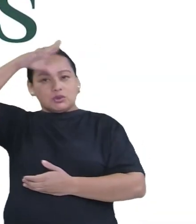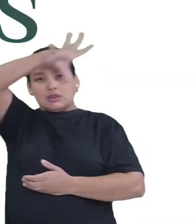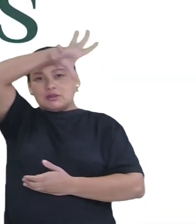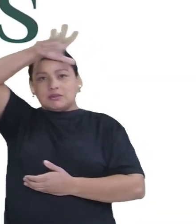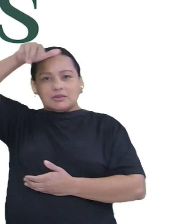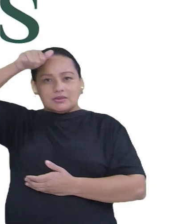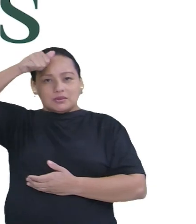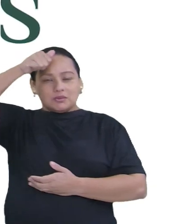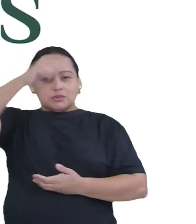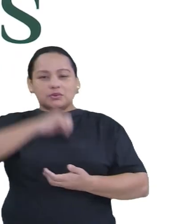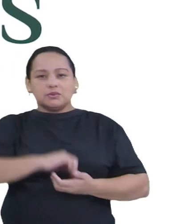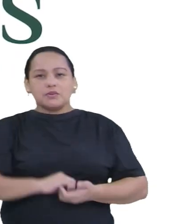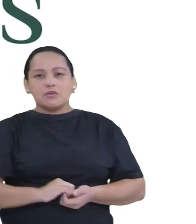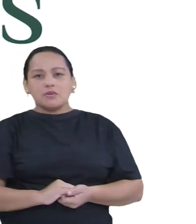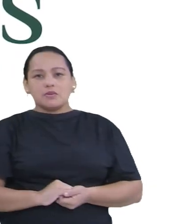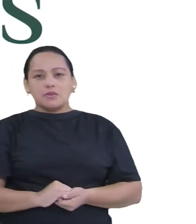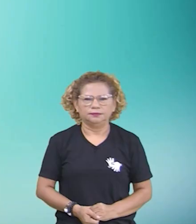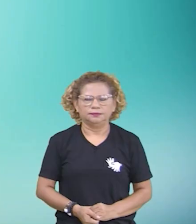Manaus.